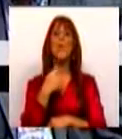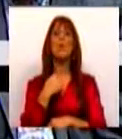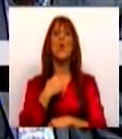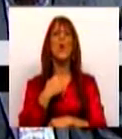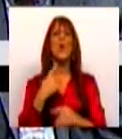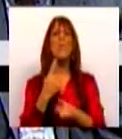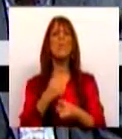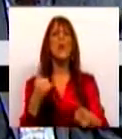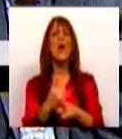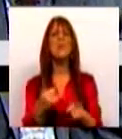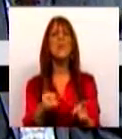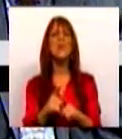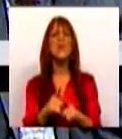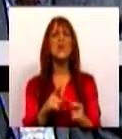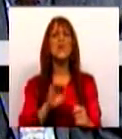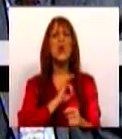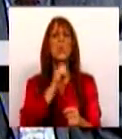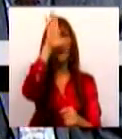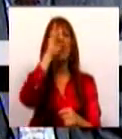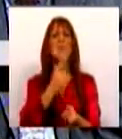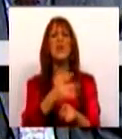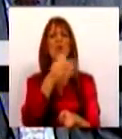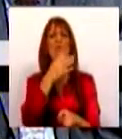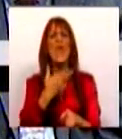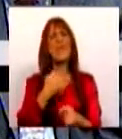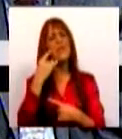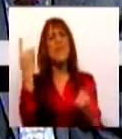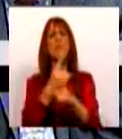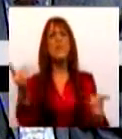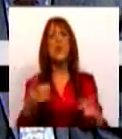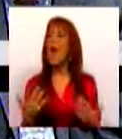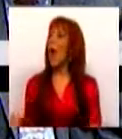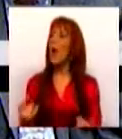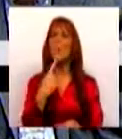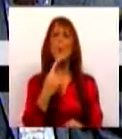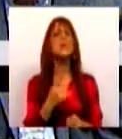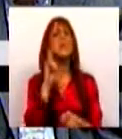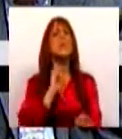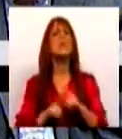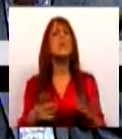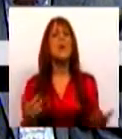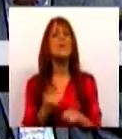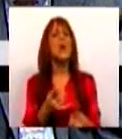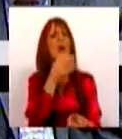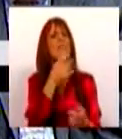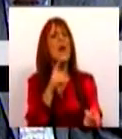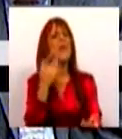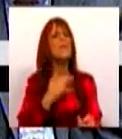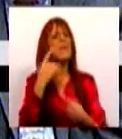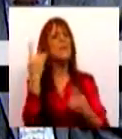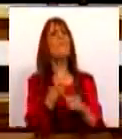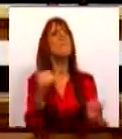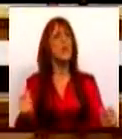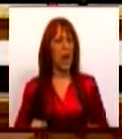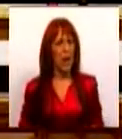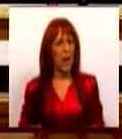perguntava-me porquê é que não, senhor Primeiro-Ministro, porquê é que não fala da dívida pública? E agora eu pergunto, senhora deputada, porquê é que não fala da dívida